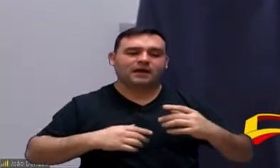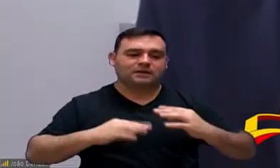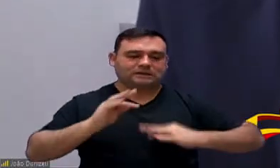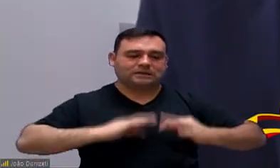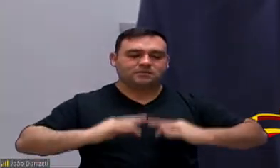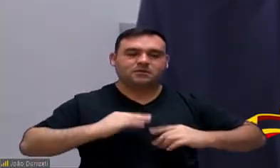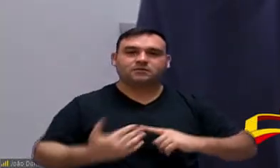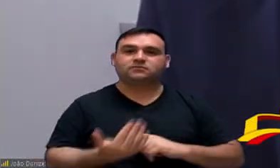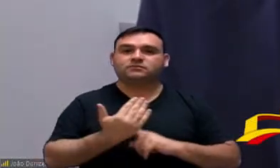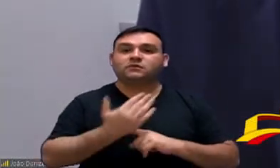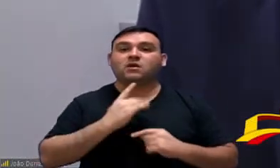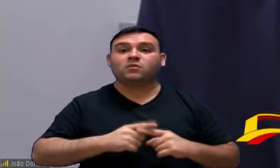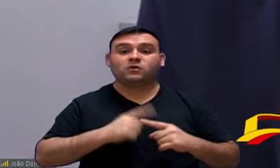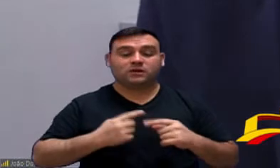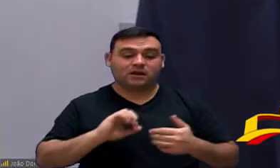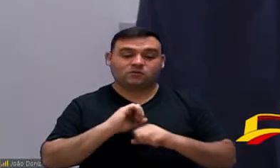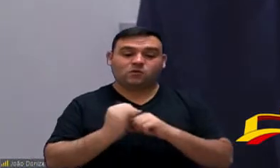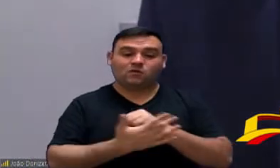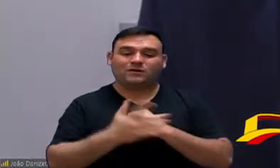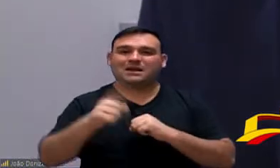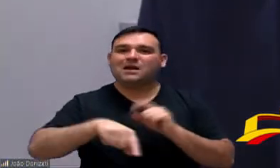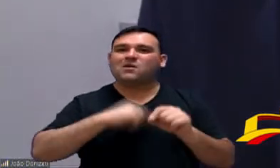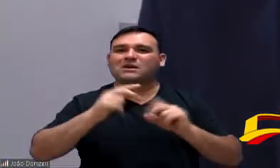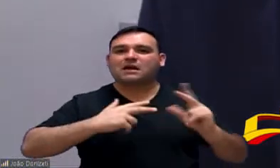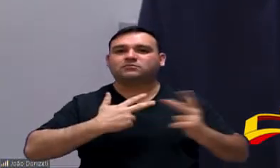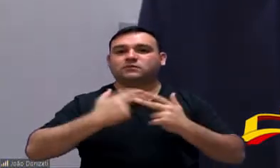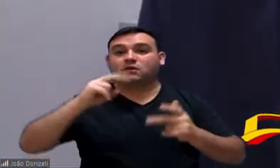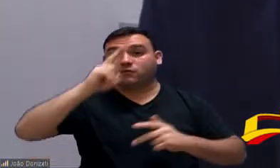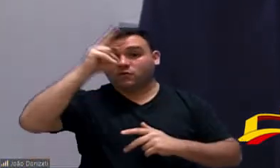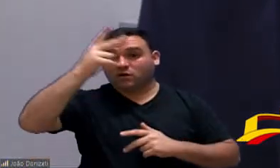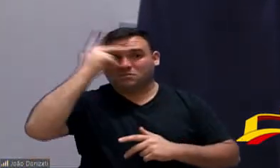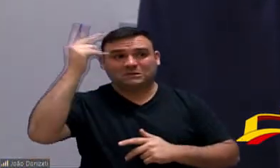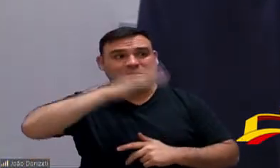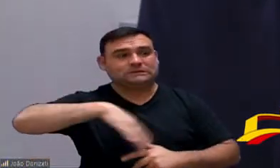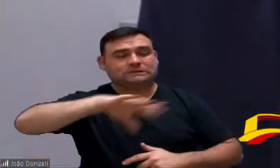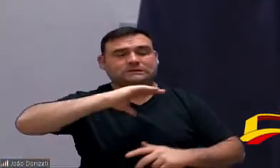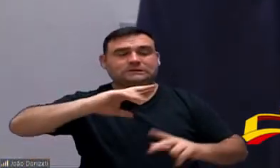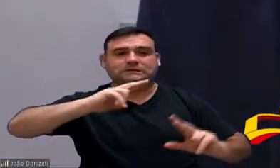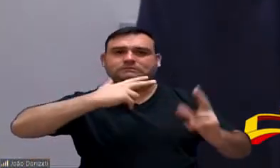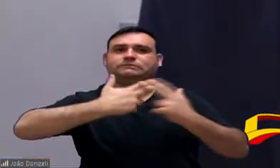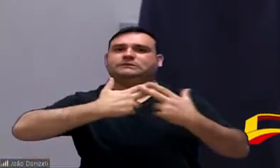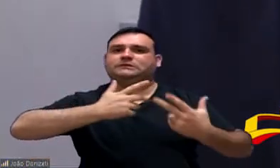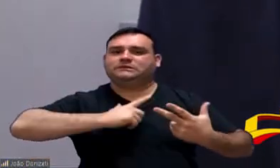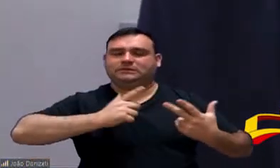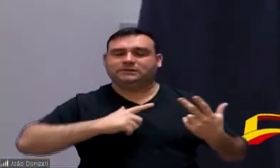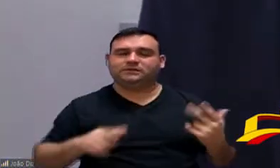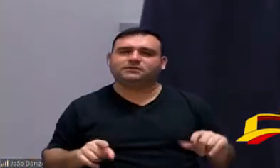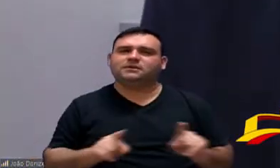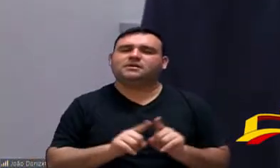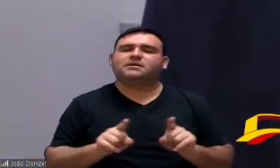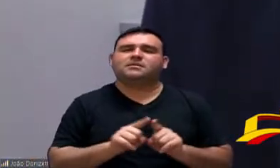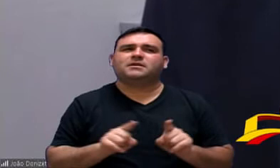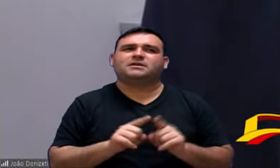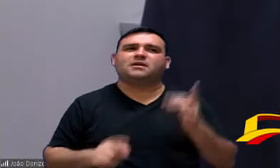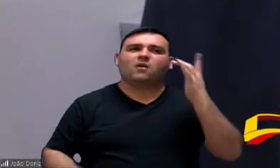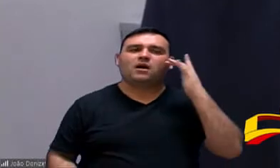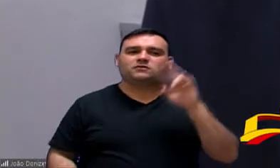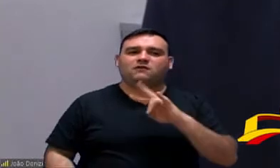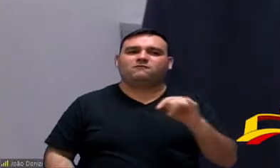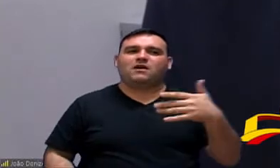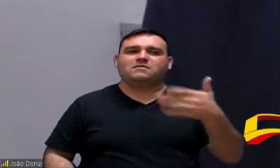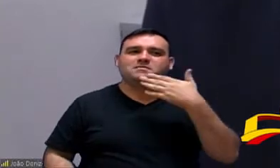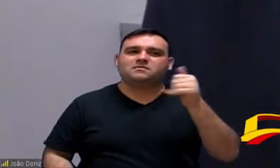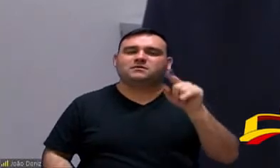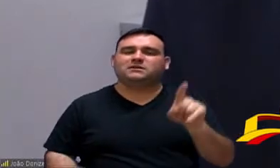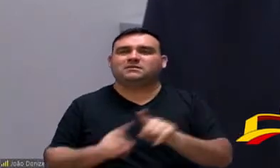recuperação, porque a questão do Covid realmente gera uma sequela muito grande e eu creio que valeria a pena talvez